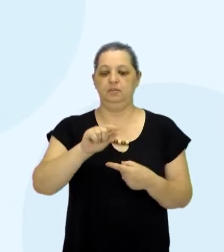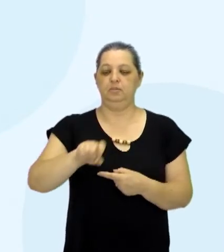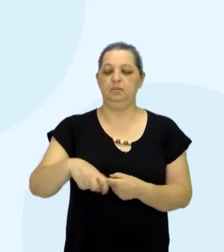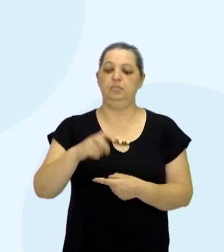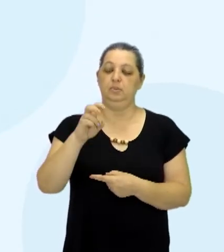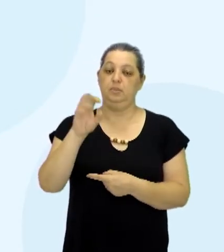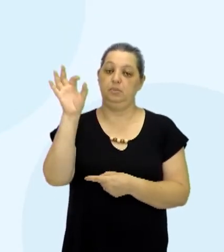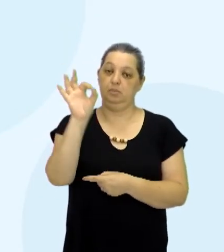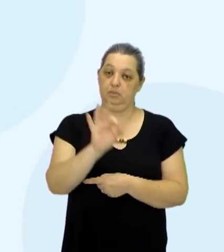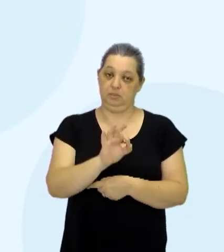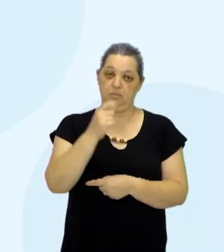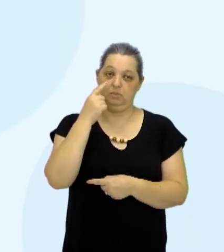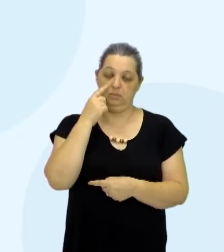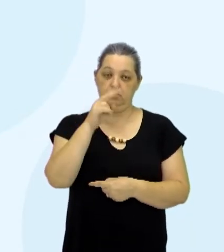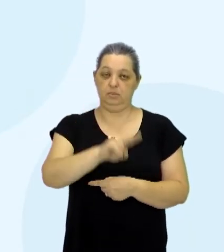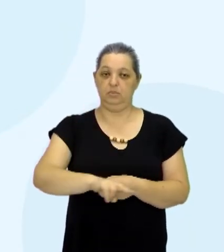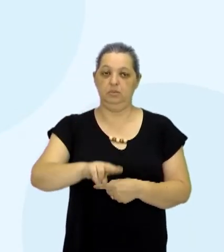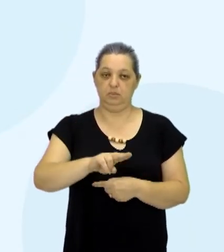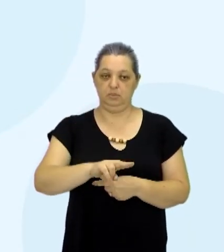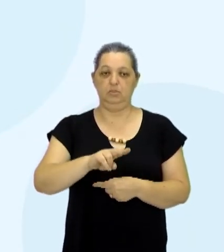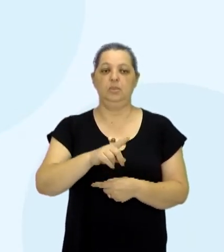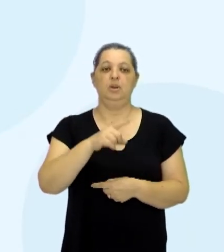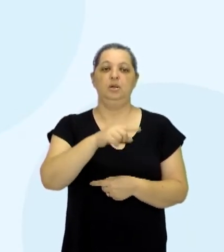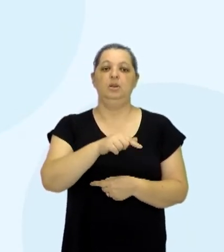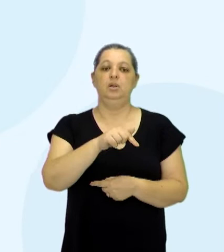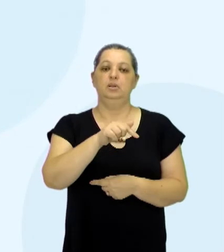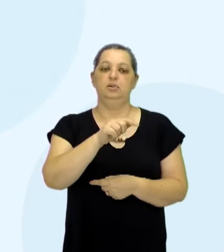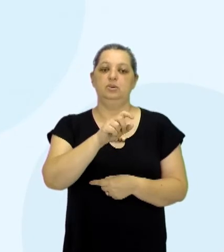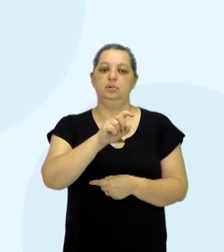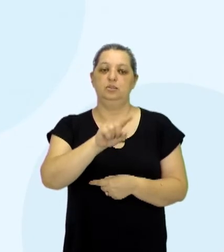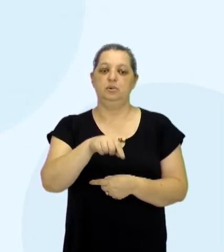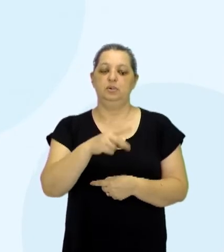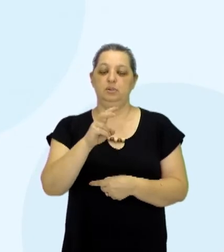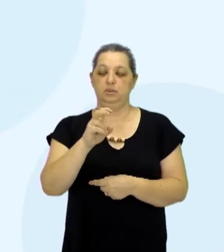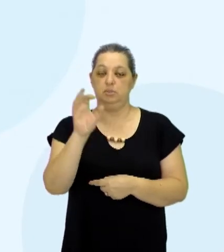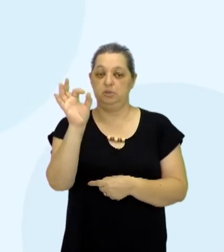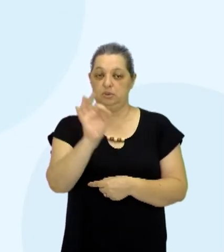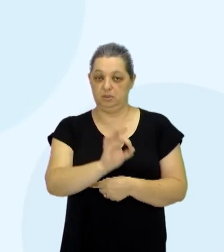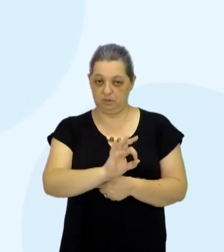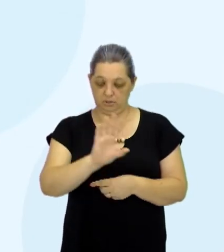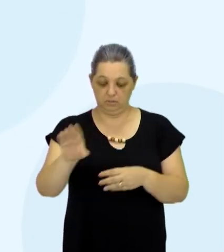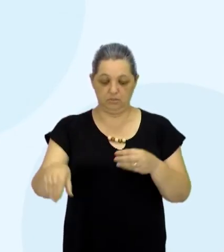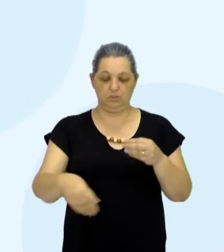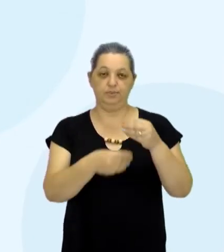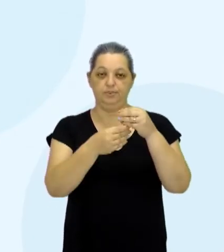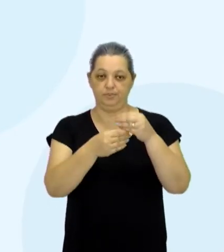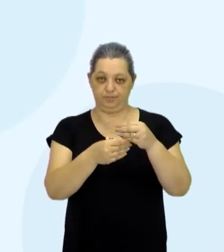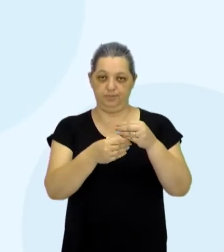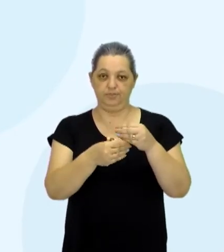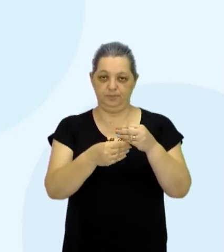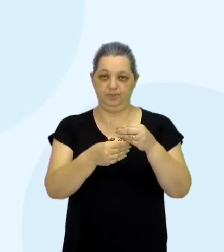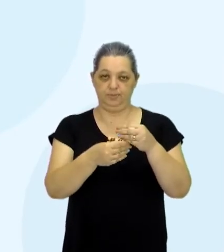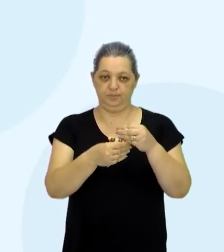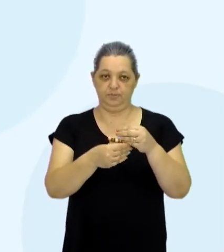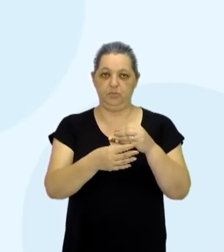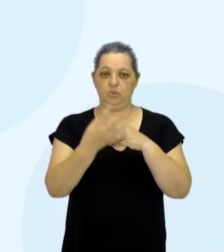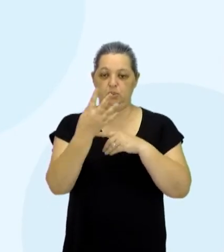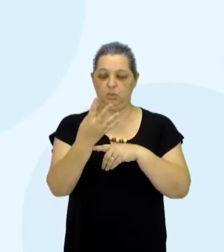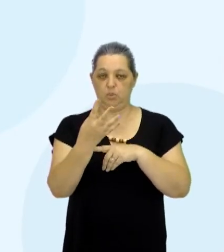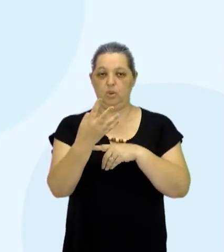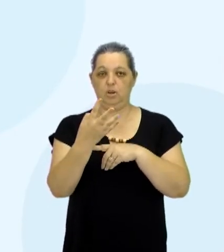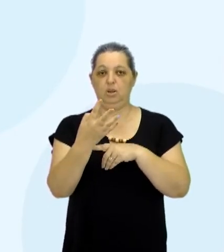7,5%. Então, você vai ter que usar os 7,5% para poder fazer o seu acréscimo em cima dos R$ 4,00, tá bom?